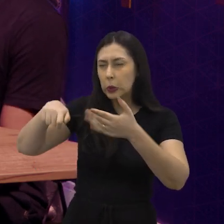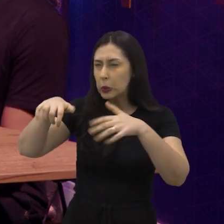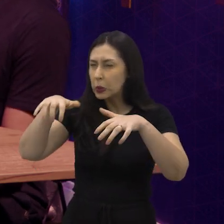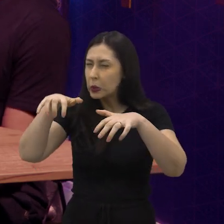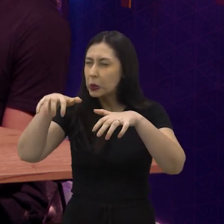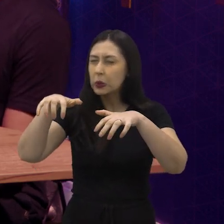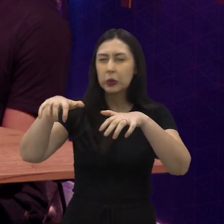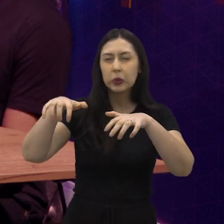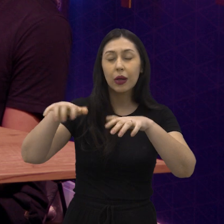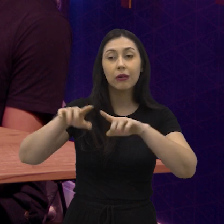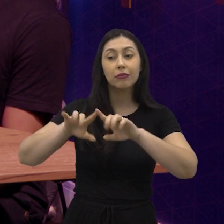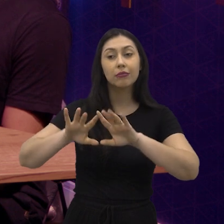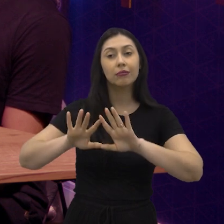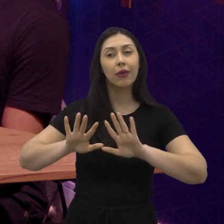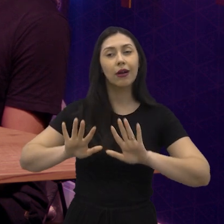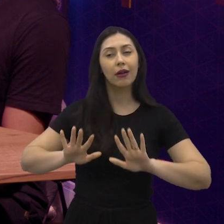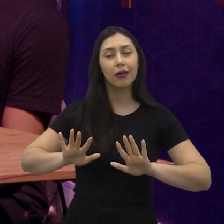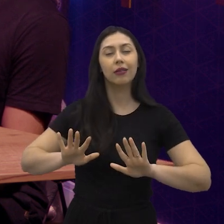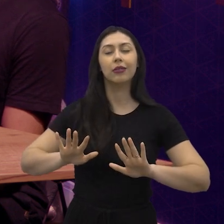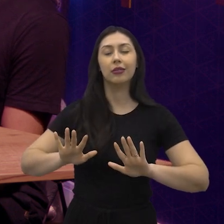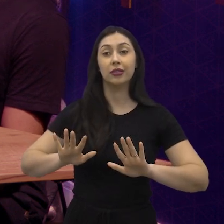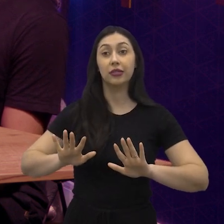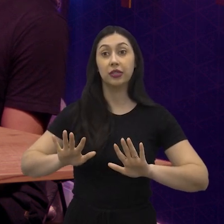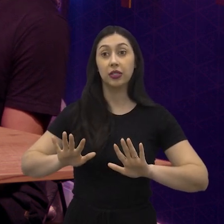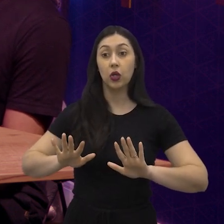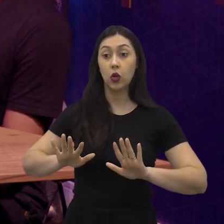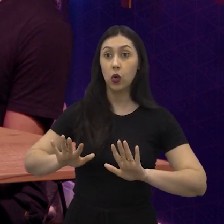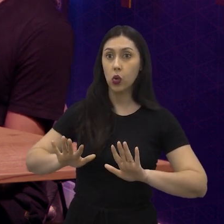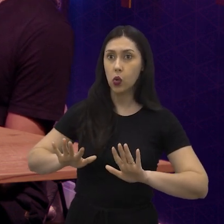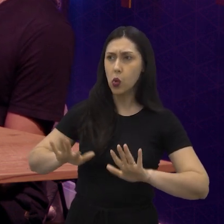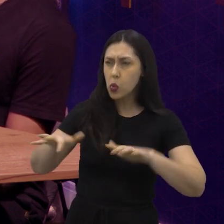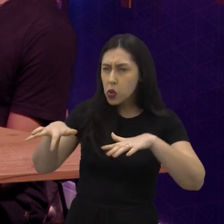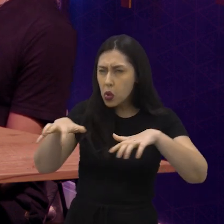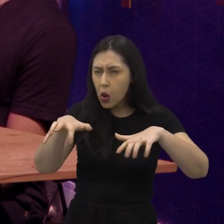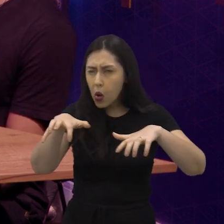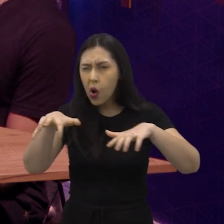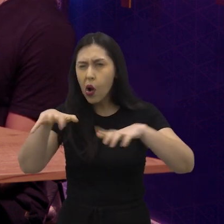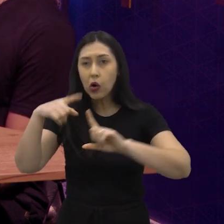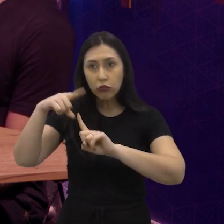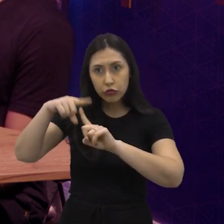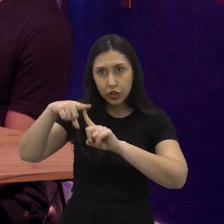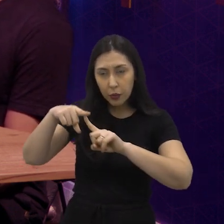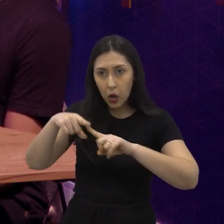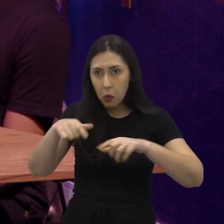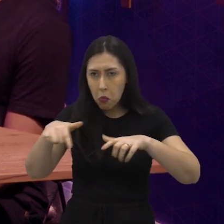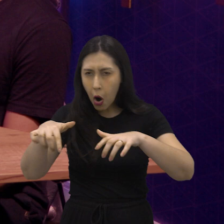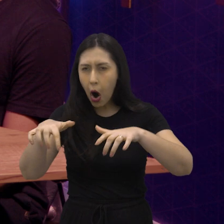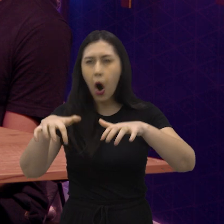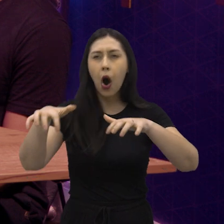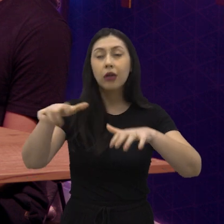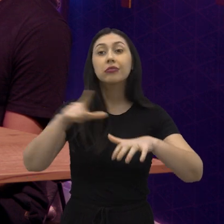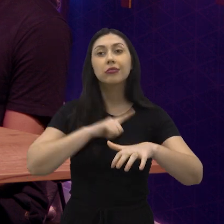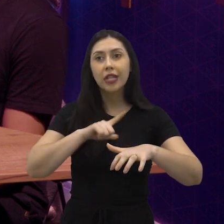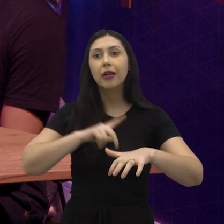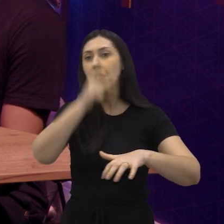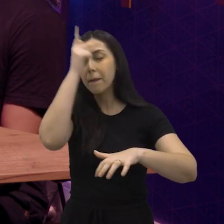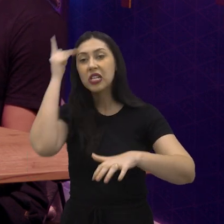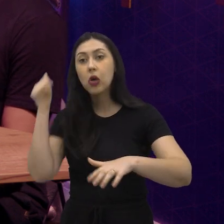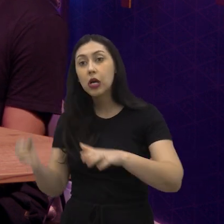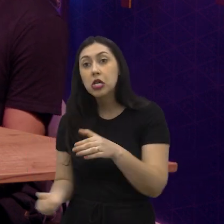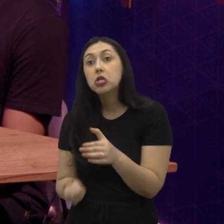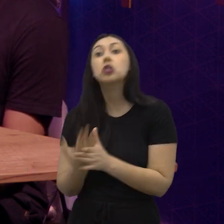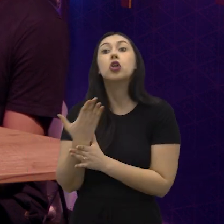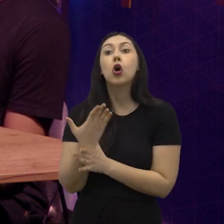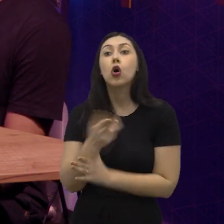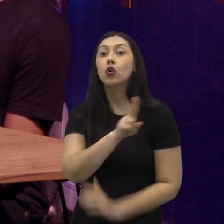meio macabro, mas o gênero horror e terror, ele tem um pai, né, que